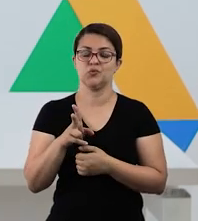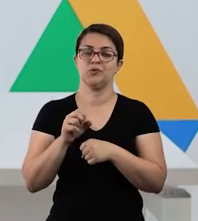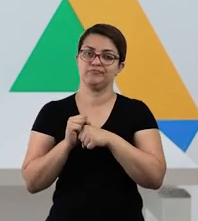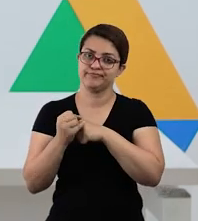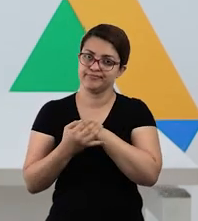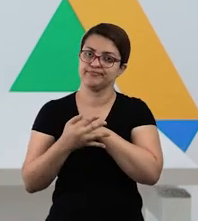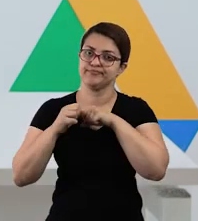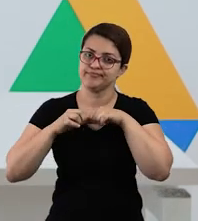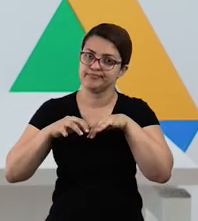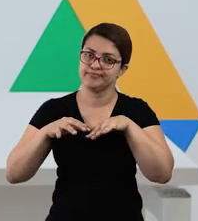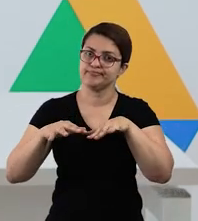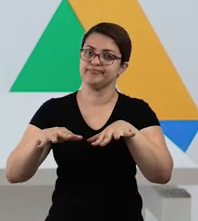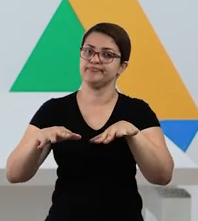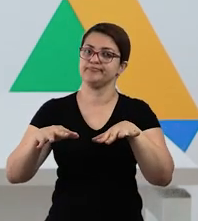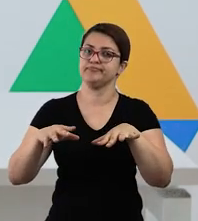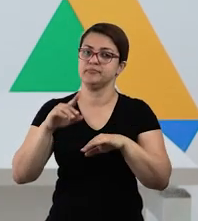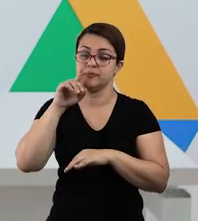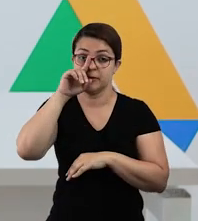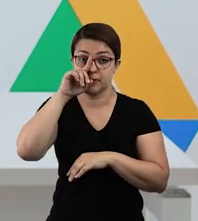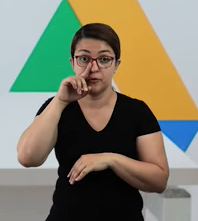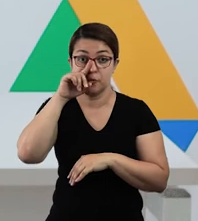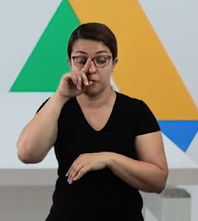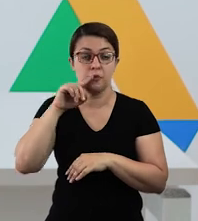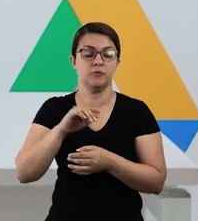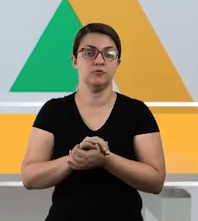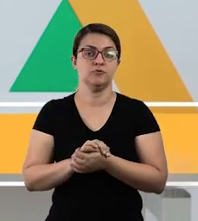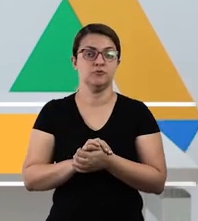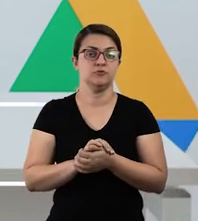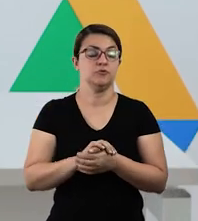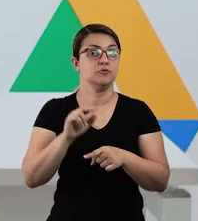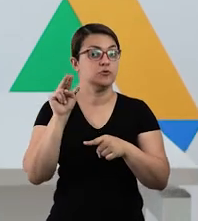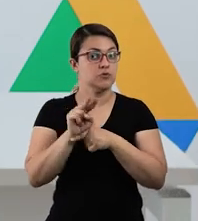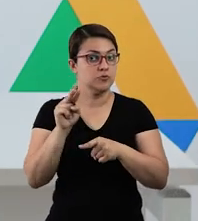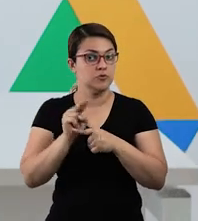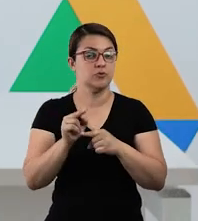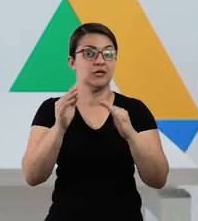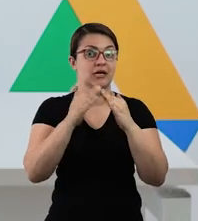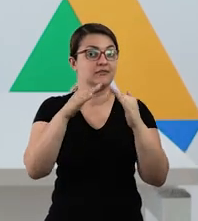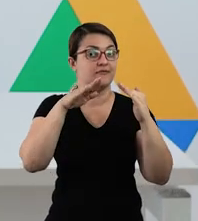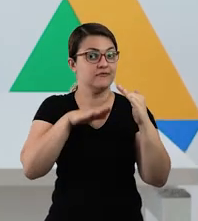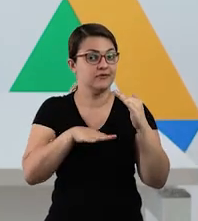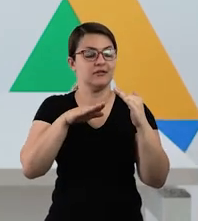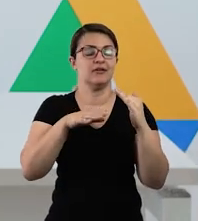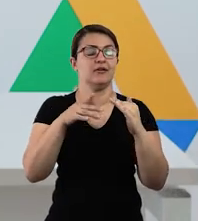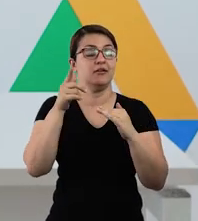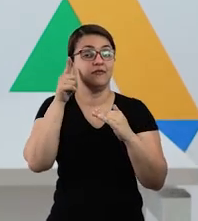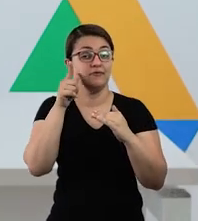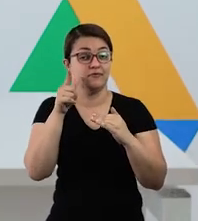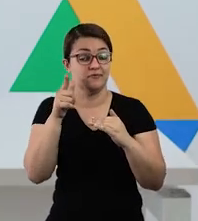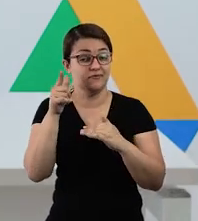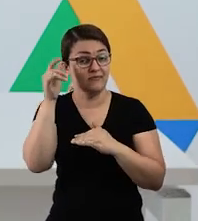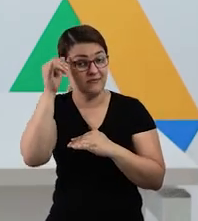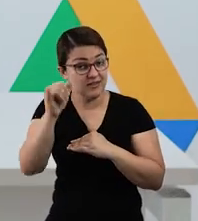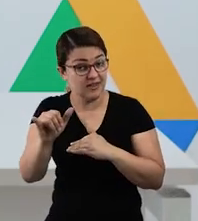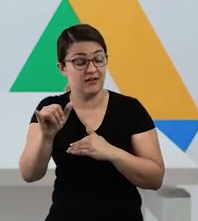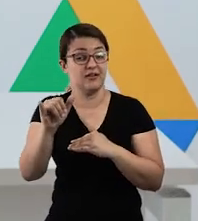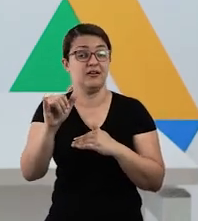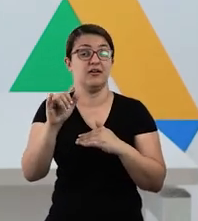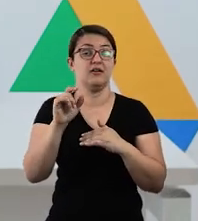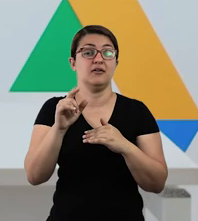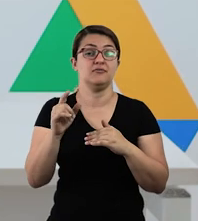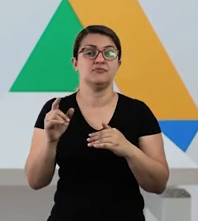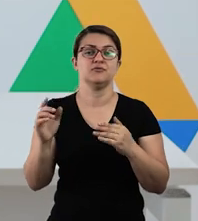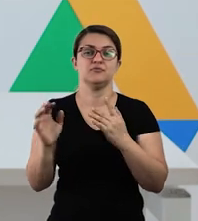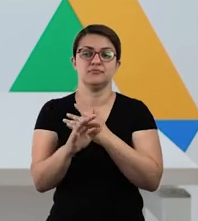um momento muito crítico, né? Então se cuidem, fique em casa, evite aglomerações e se você precisar sair,